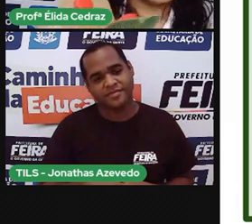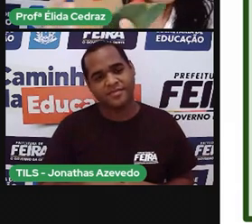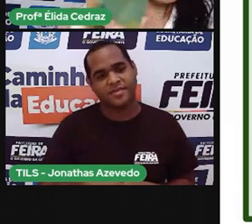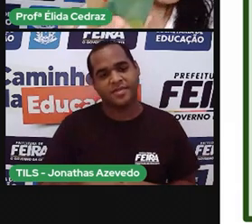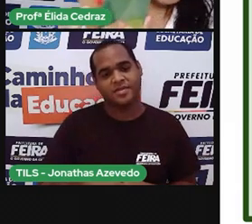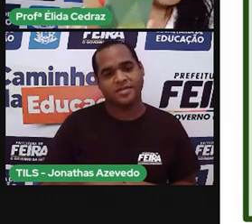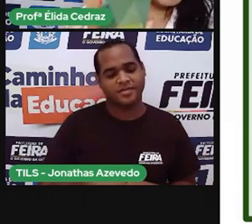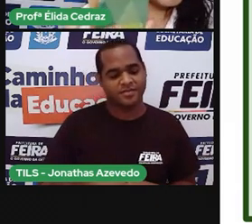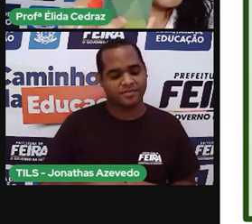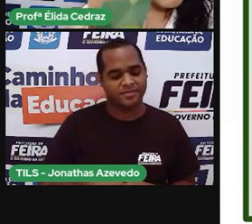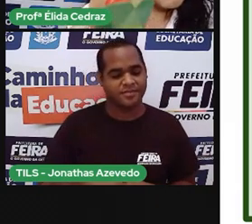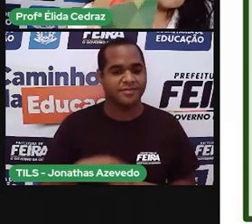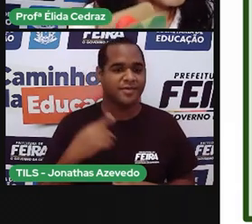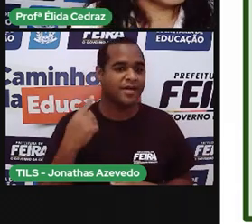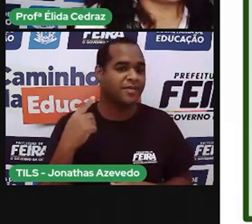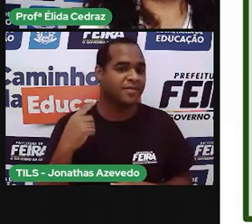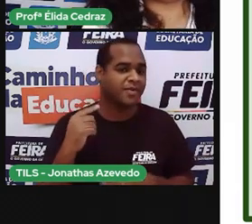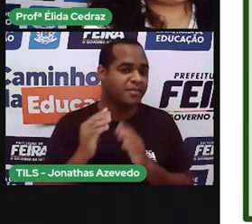os seus